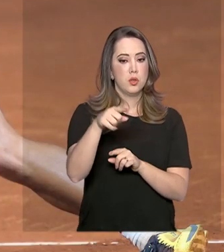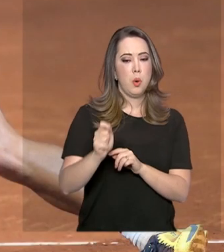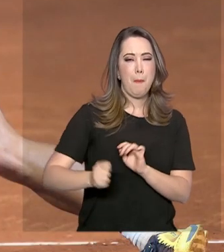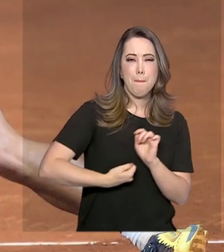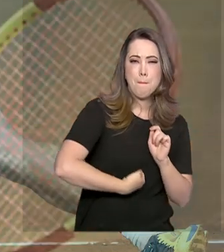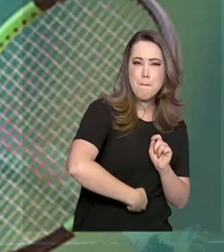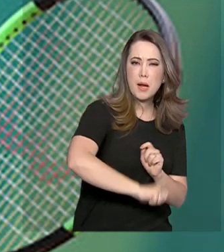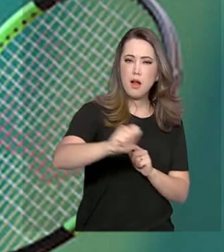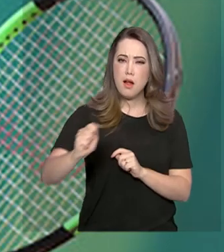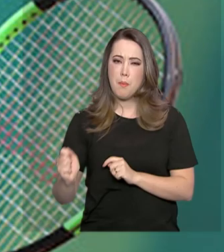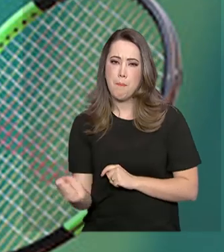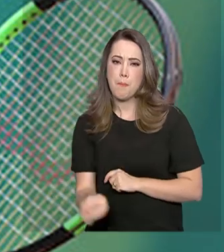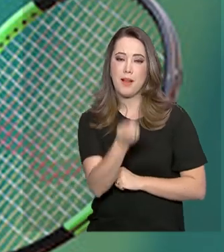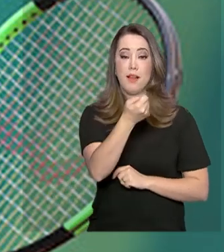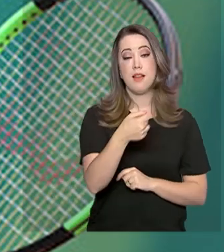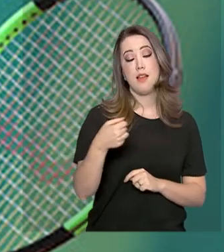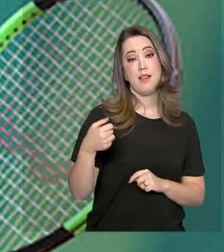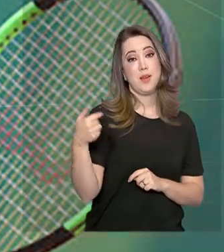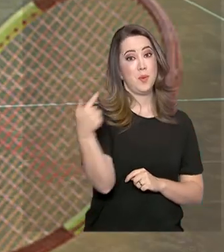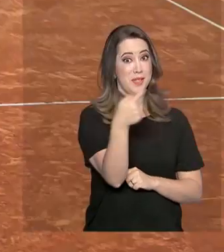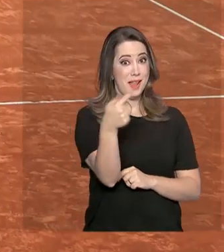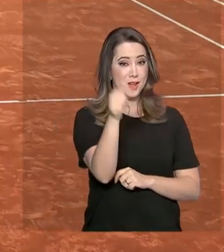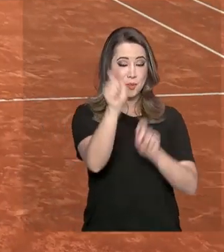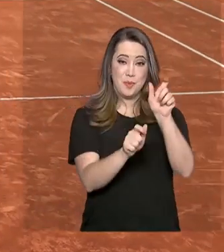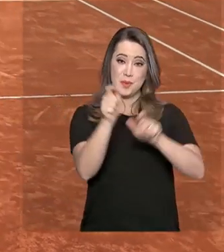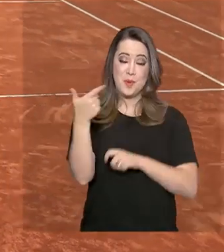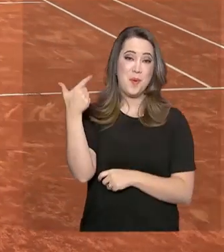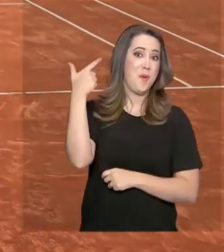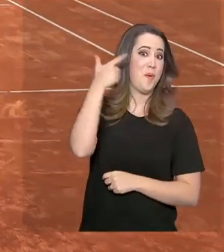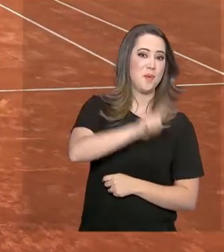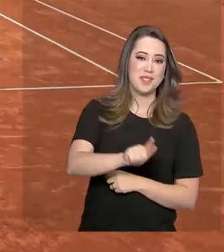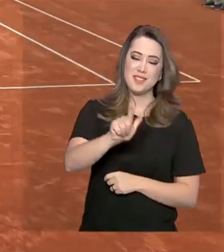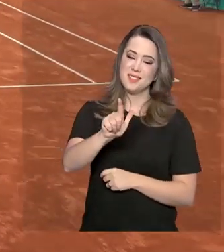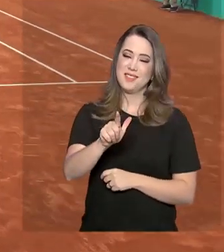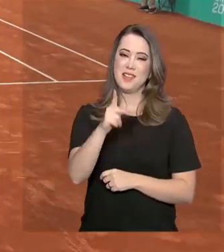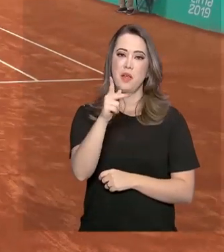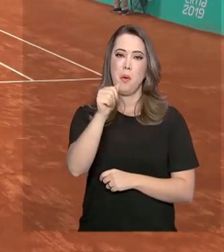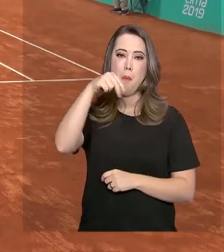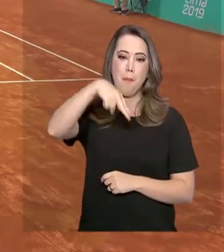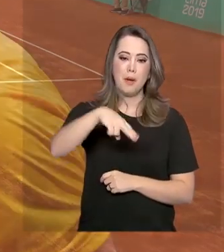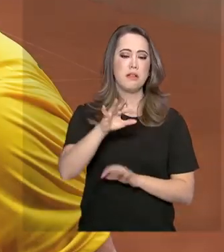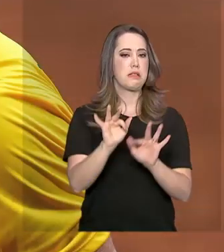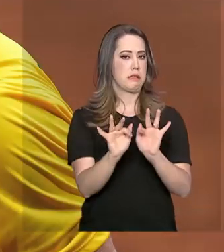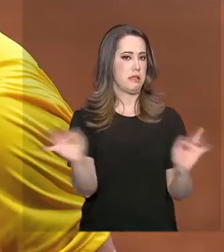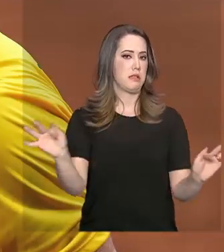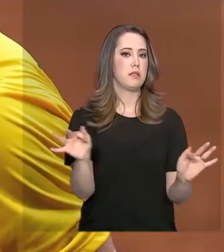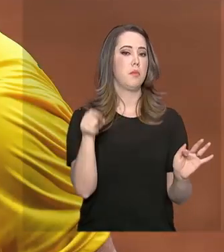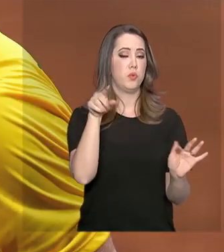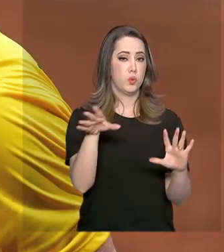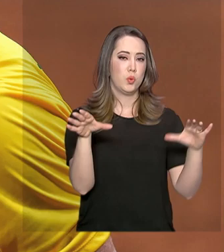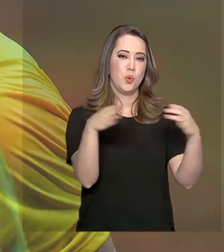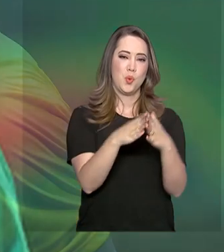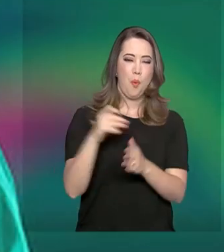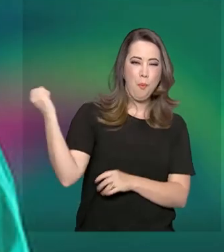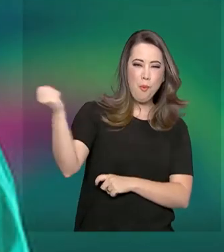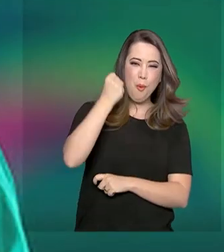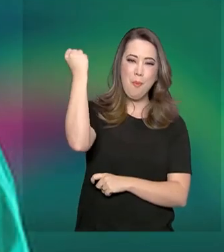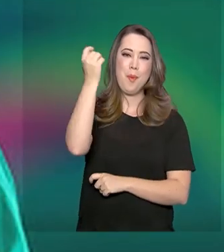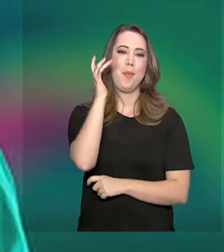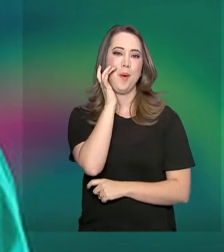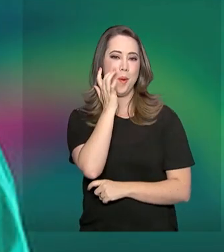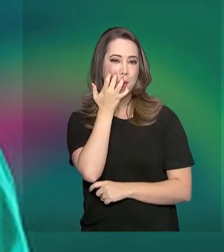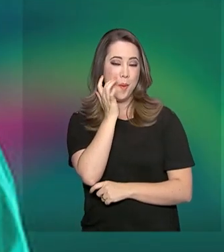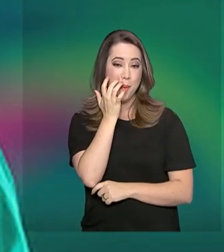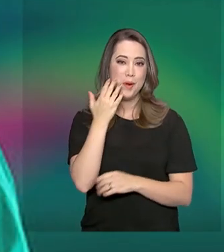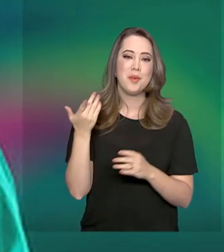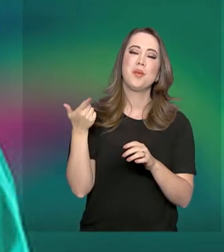Menezes se tornou o sétimo brasileiro a conquistar um título pan-americano de simples na modalidade. E comemorou o ouro e a